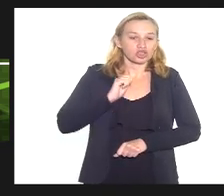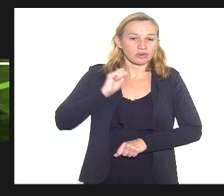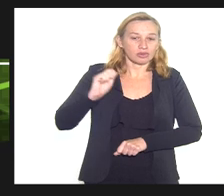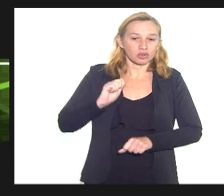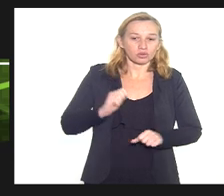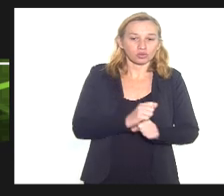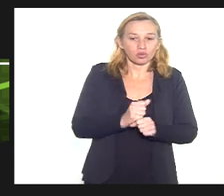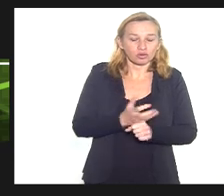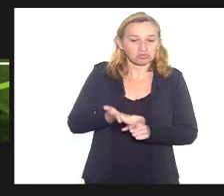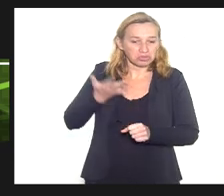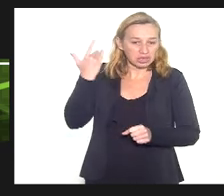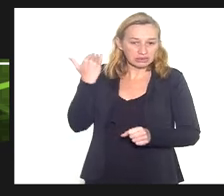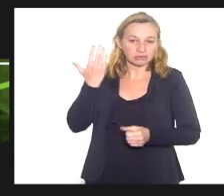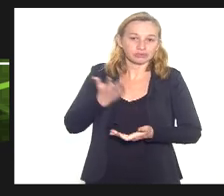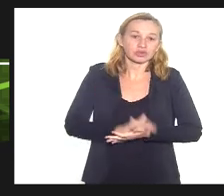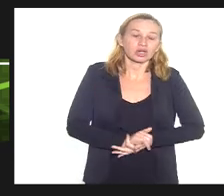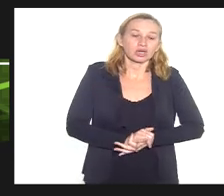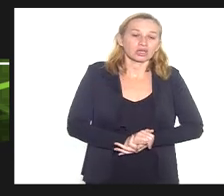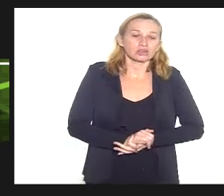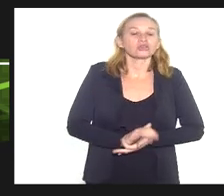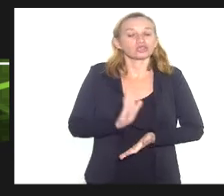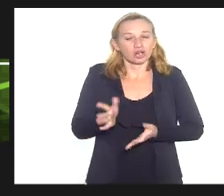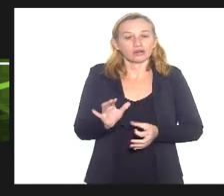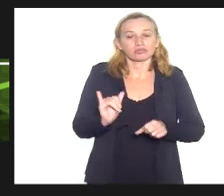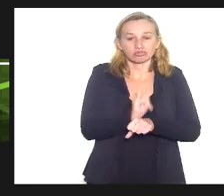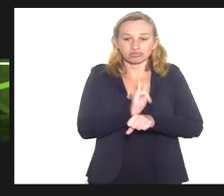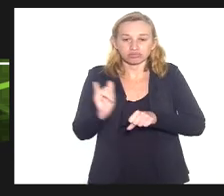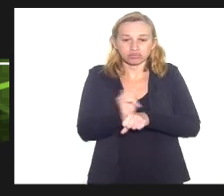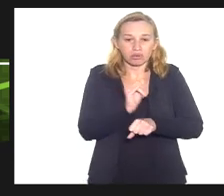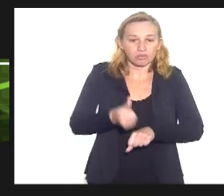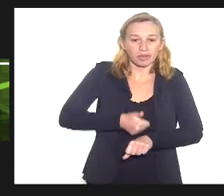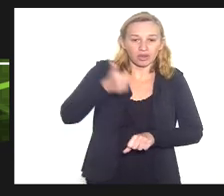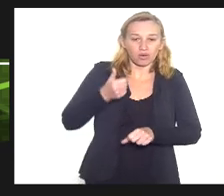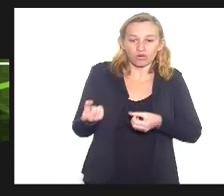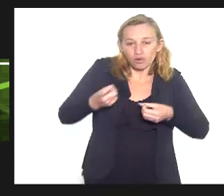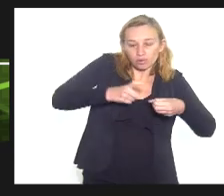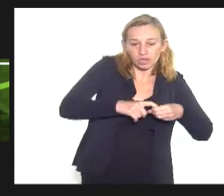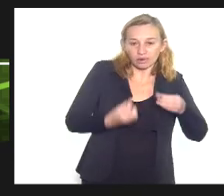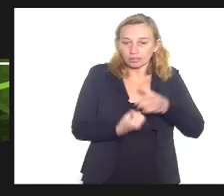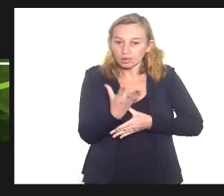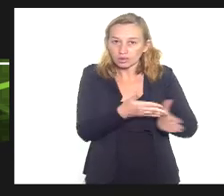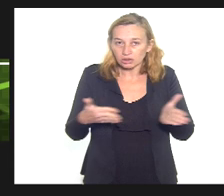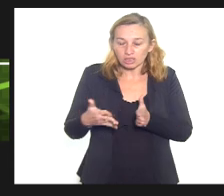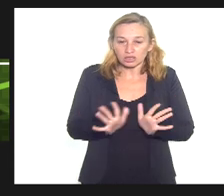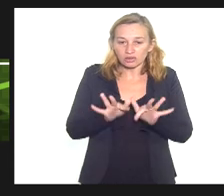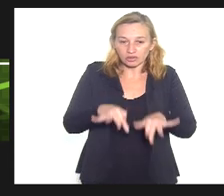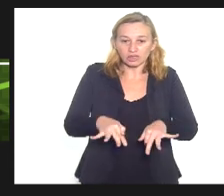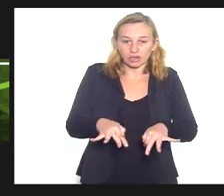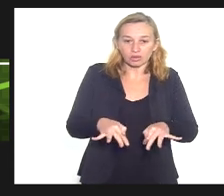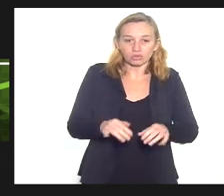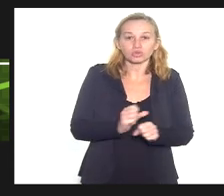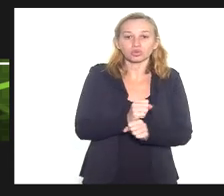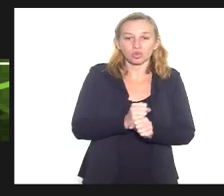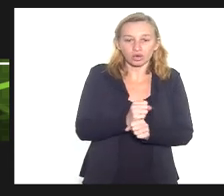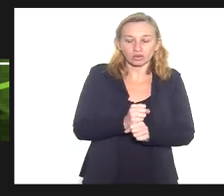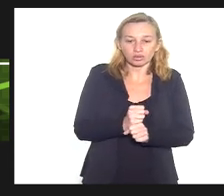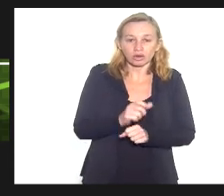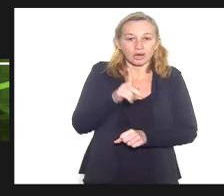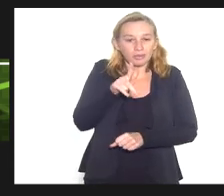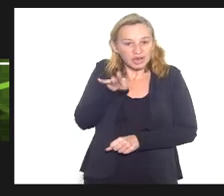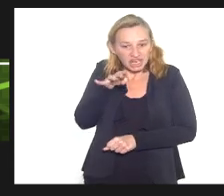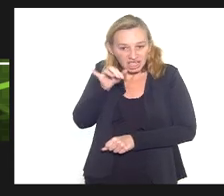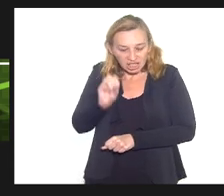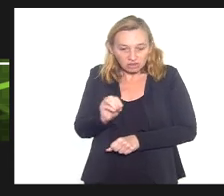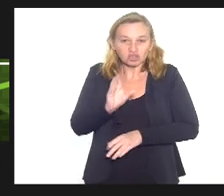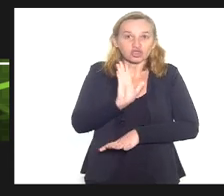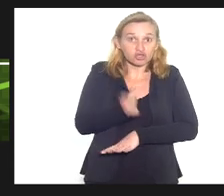passado, e planejamos, no melhor cenário, retomar a produção até o final deste ano do Campo de Peregrino, mas